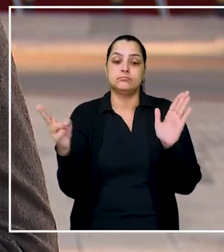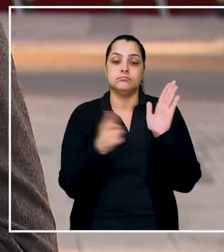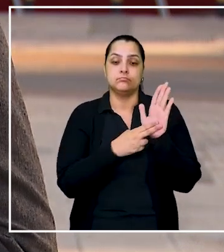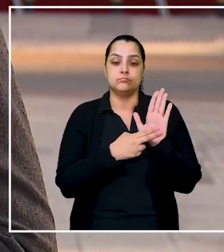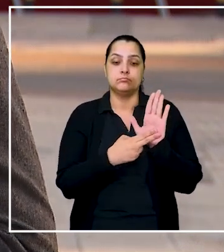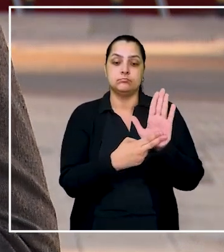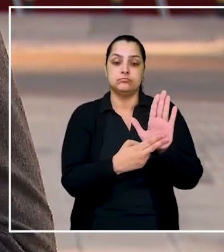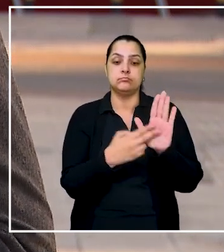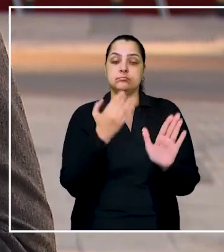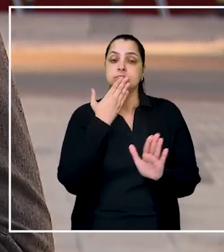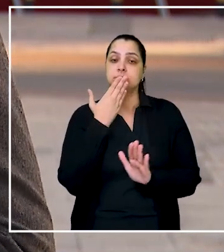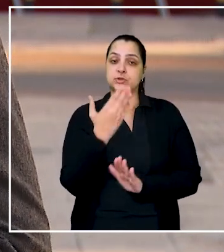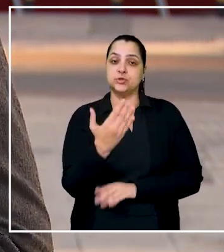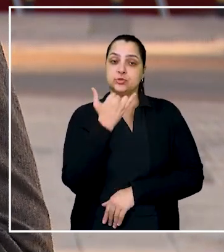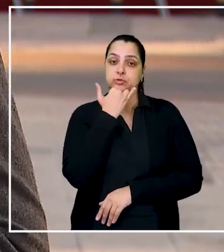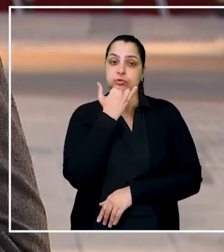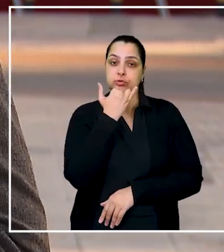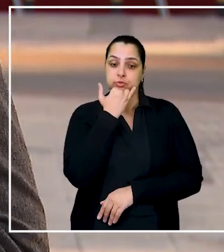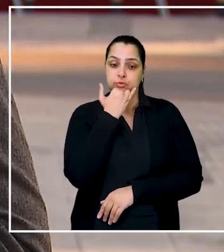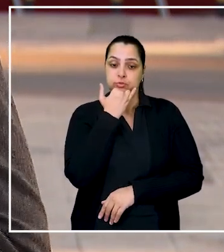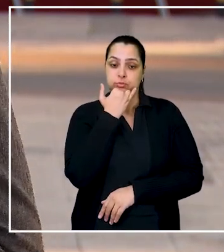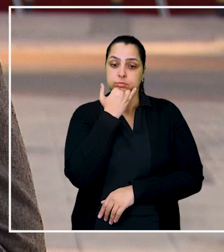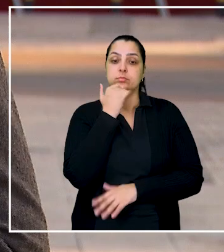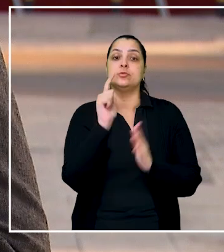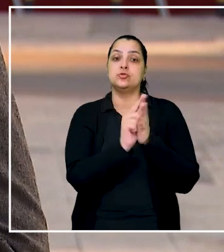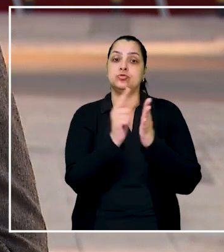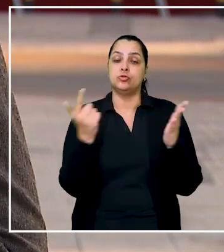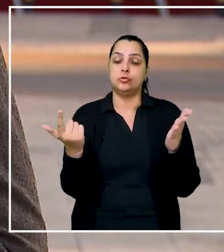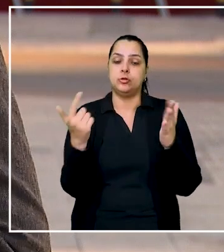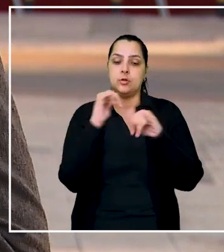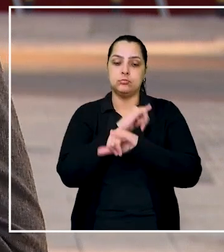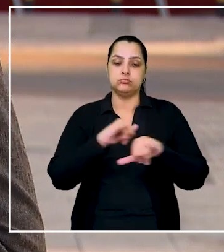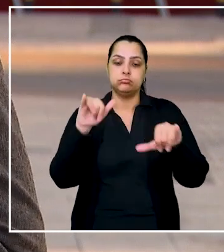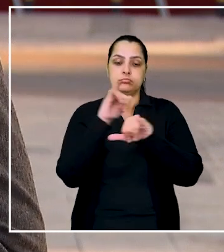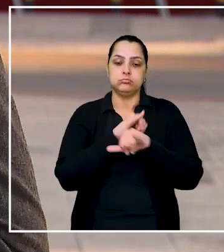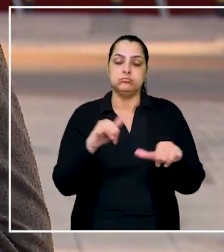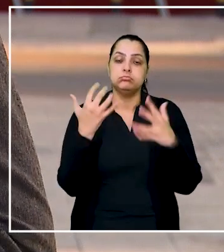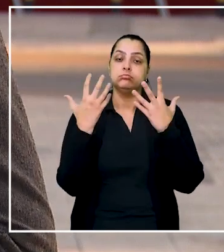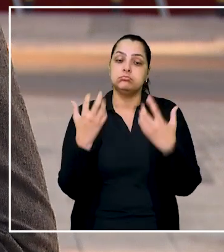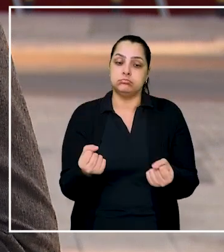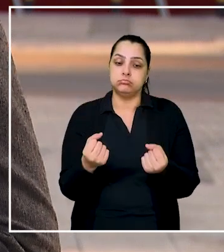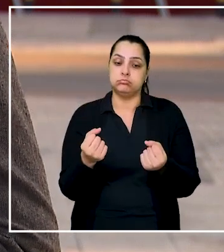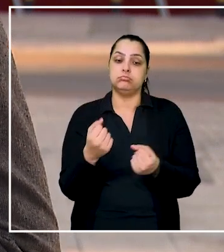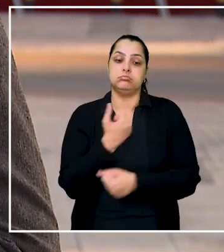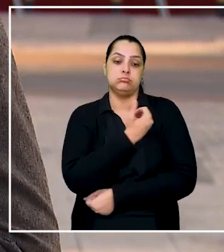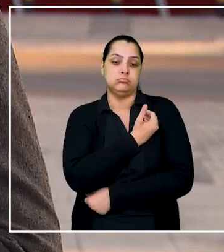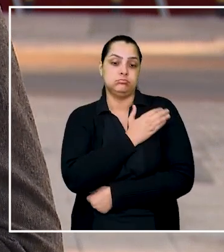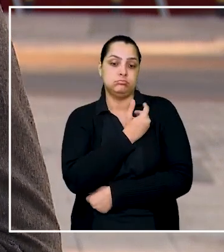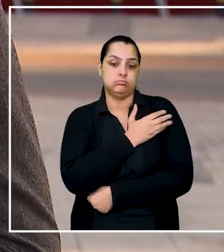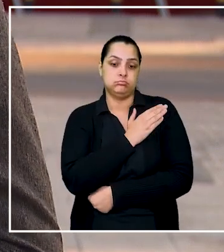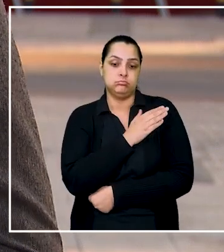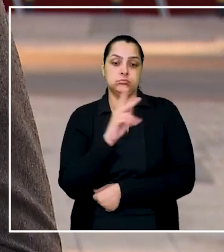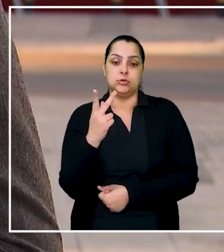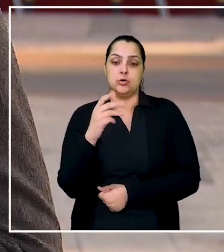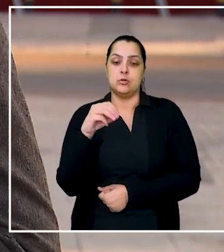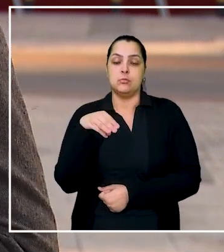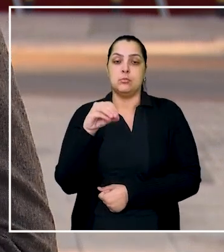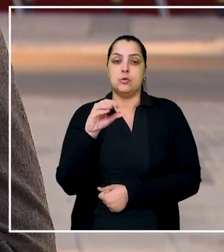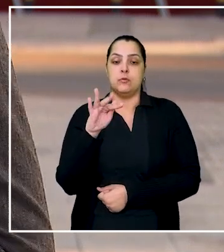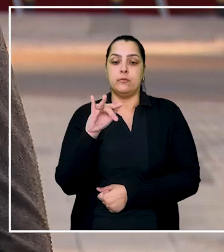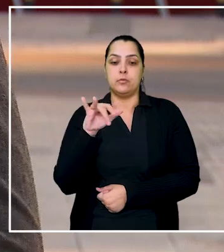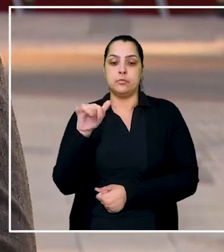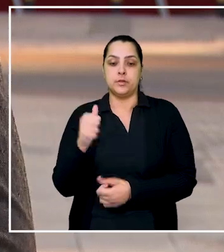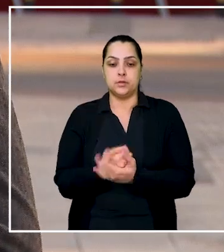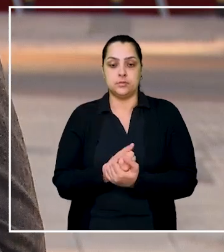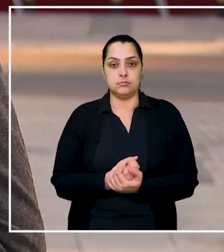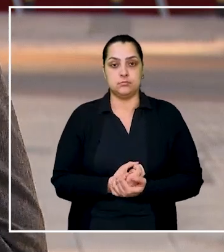divulgasse uma carta com pedido de desculpas em jornal de grande circulação. admitindo a prática de racismo e